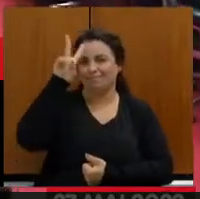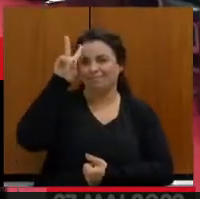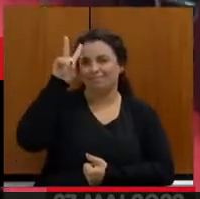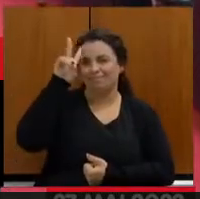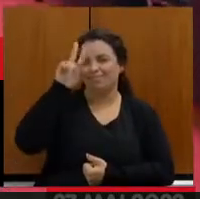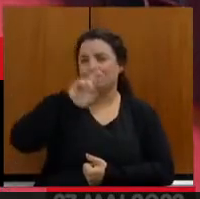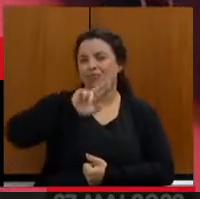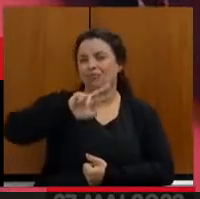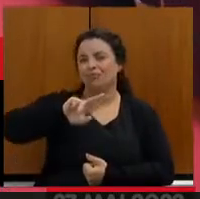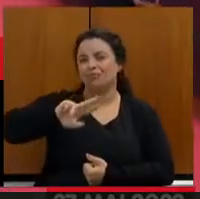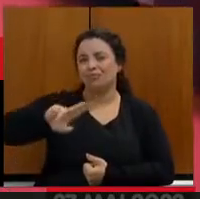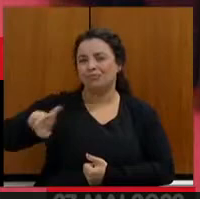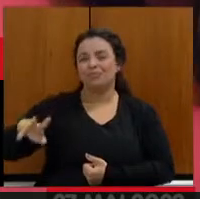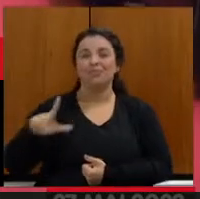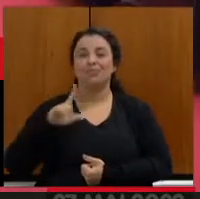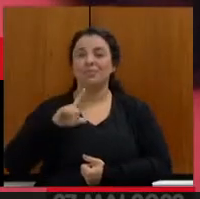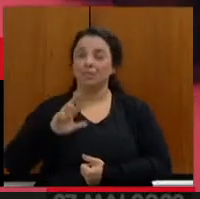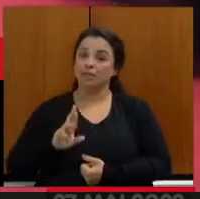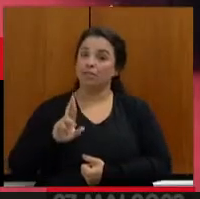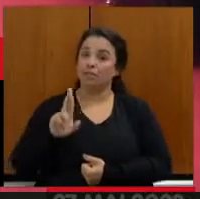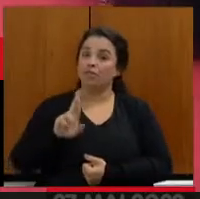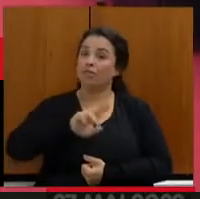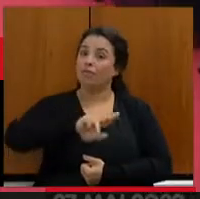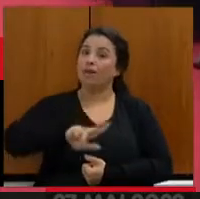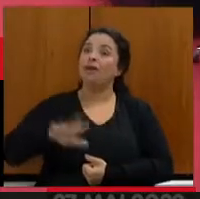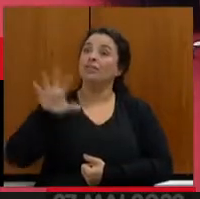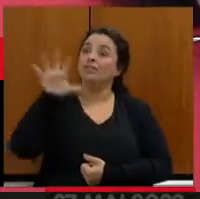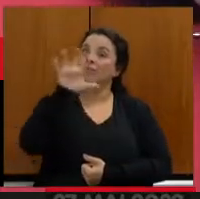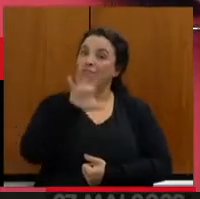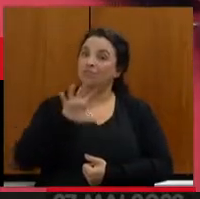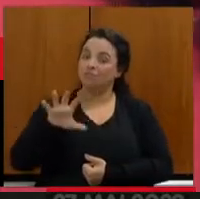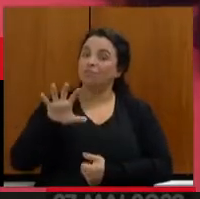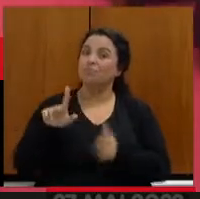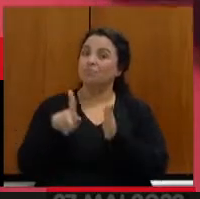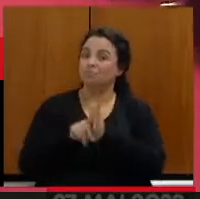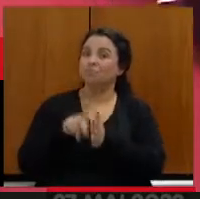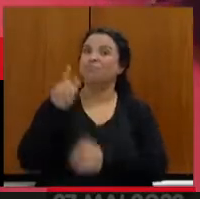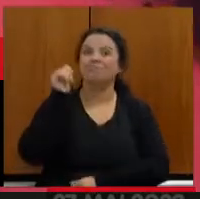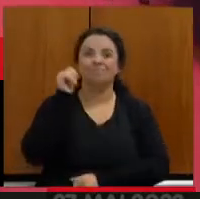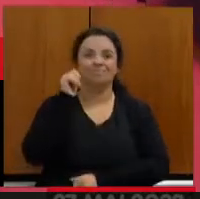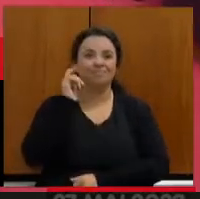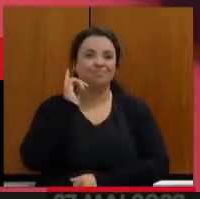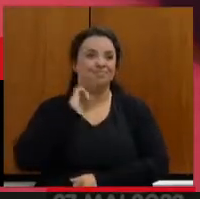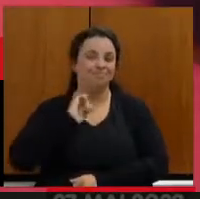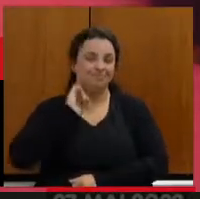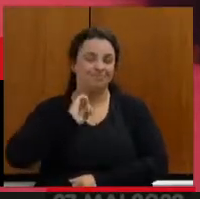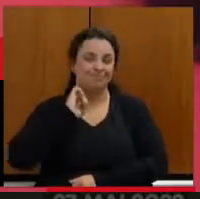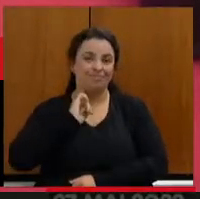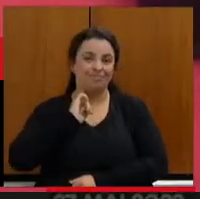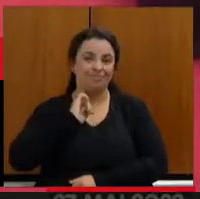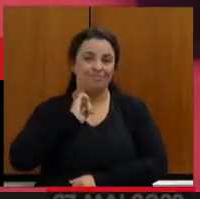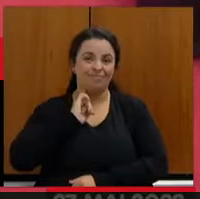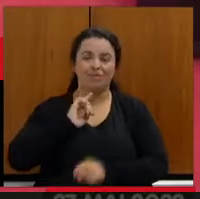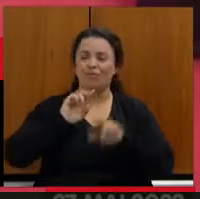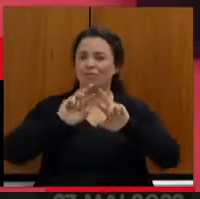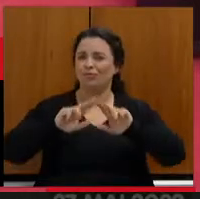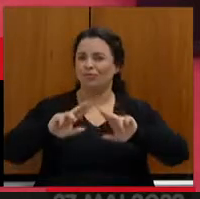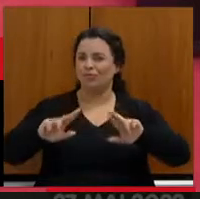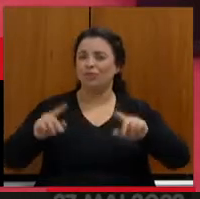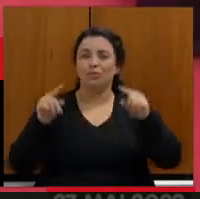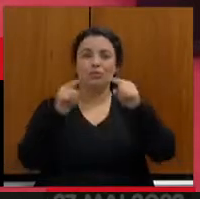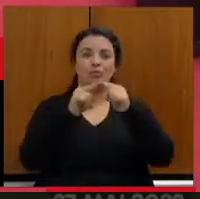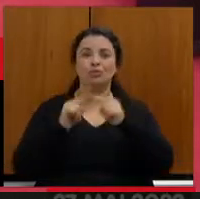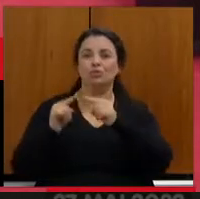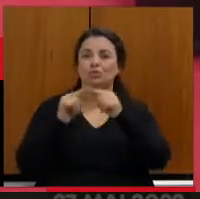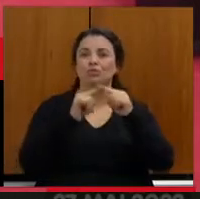e que representam muitas regiões nosso estado de Minas Gerais toda a diversidade de mineiras aqui